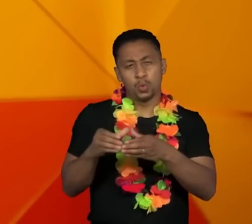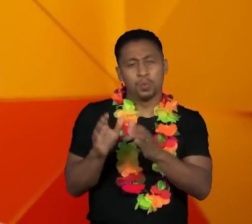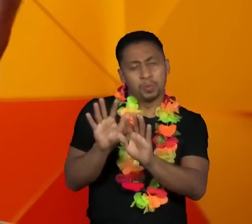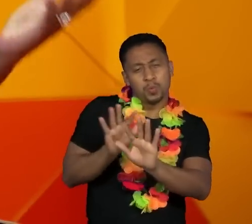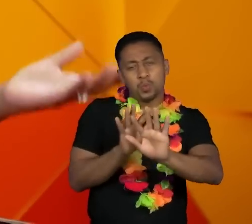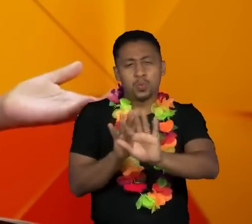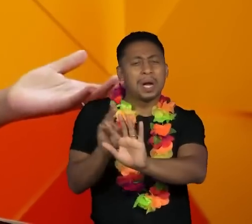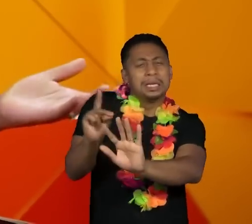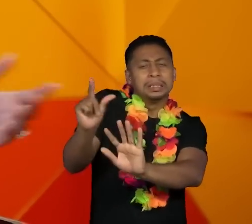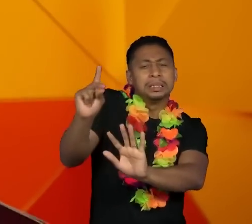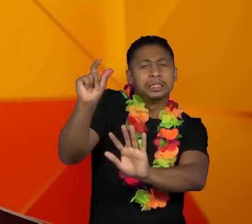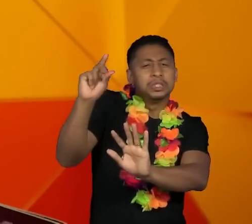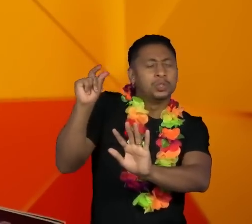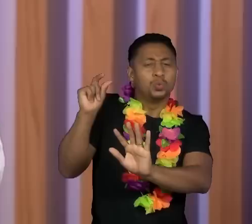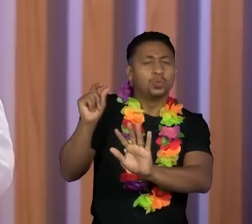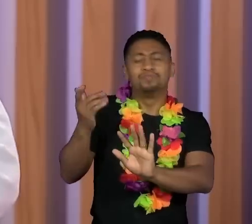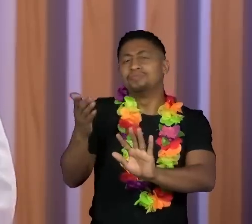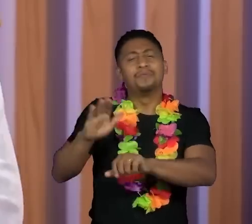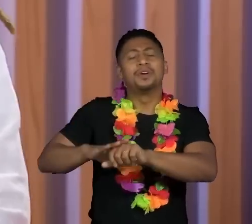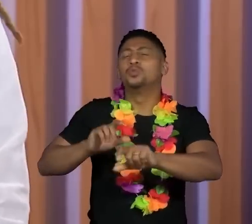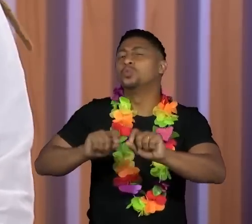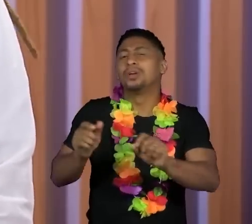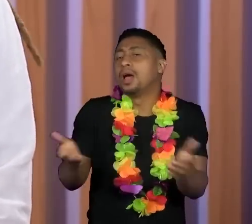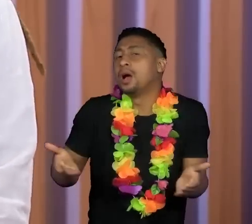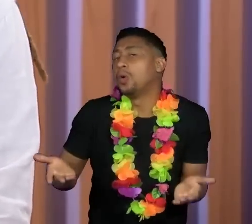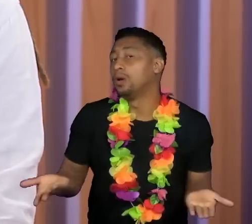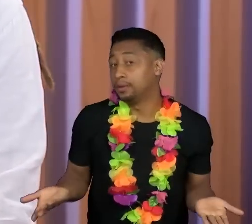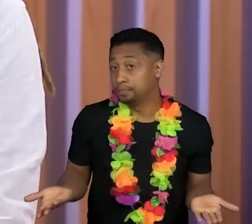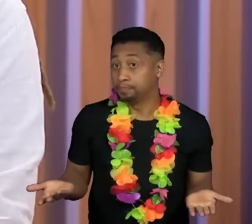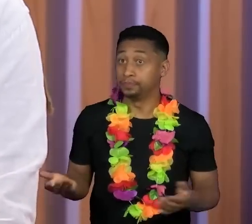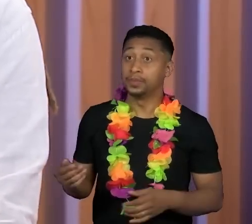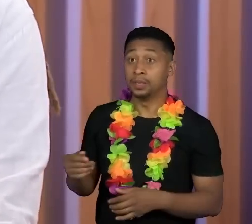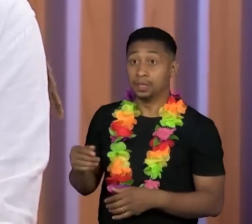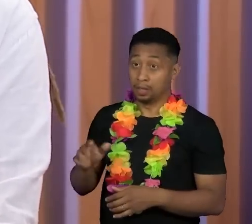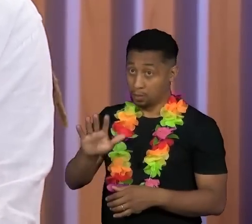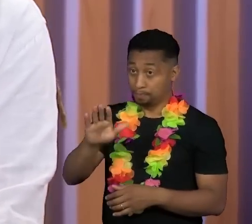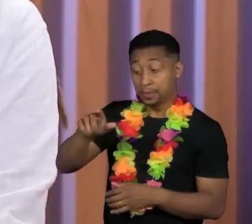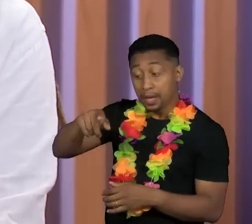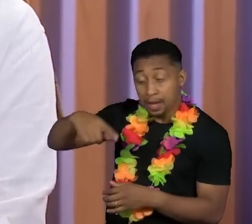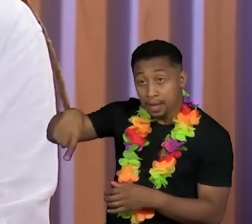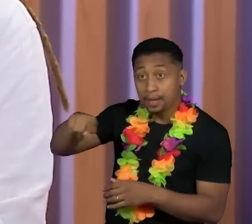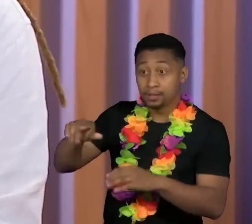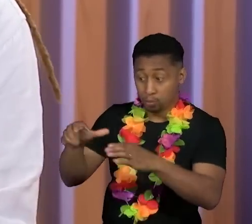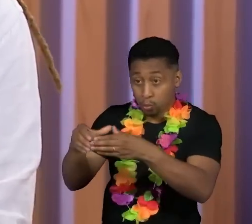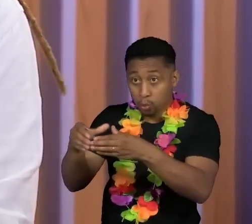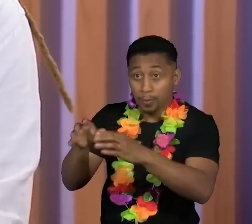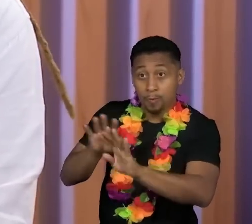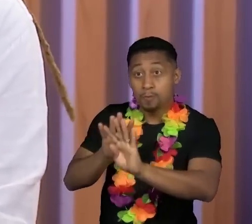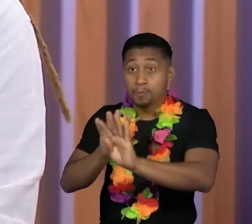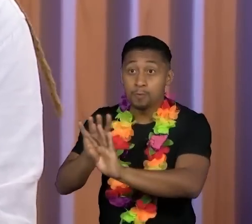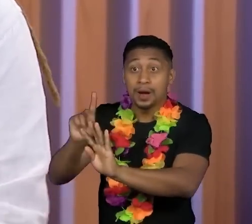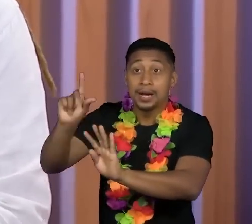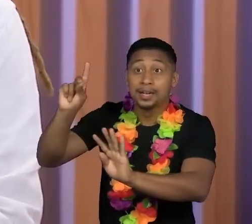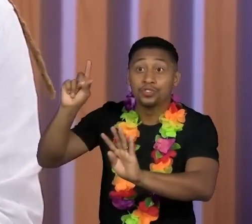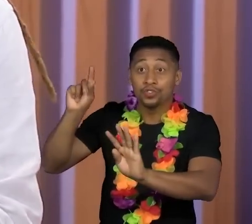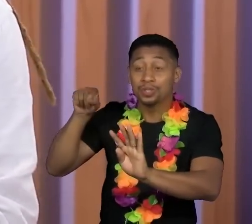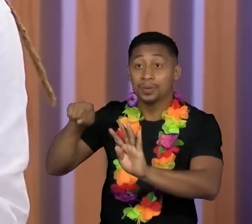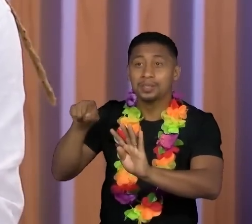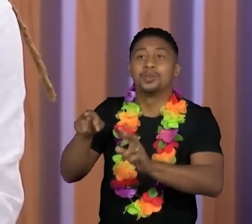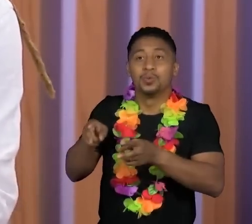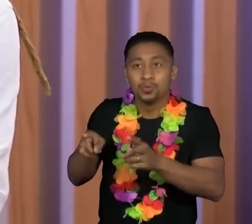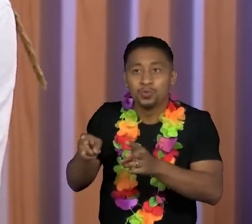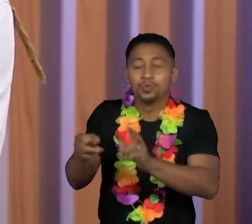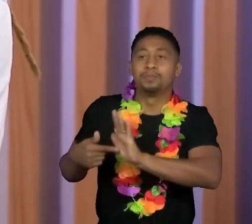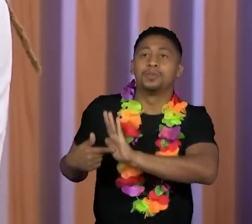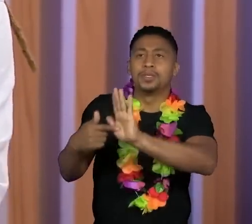Dentro do carnaval, né? Olha, eles são os guardiões, né, de todo esse legado, né? Em se tratar de seu Carlão do Peruche, eu tenho